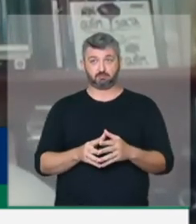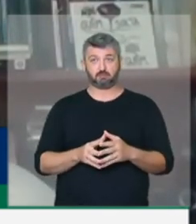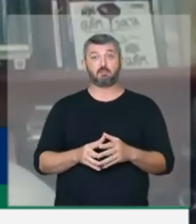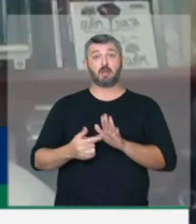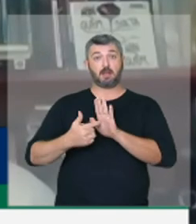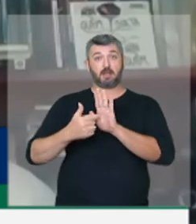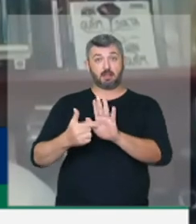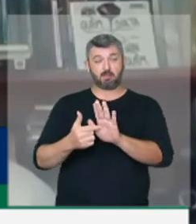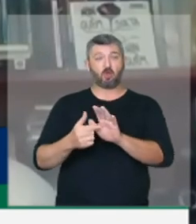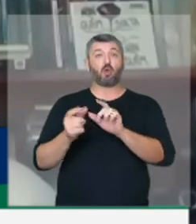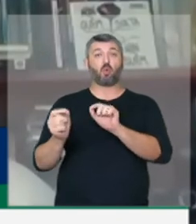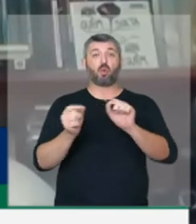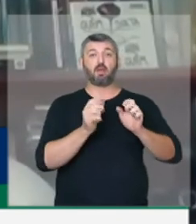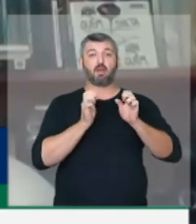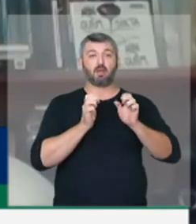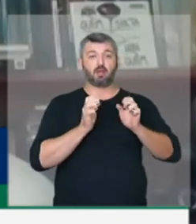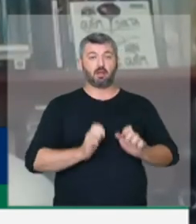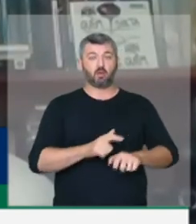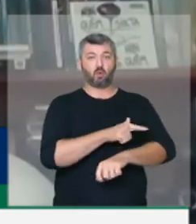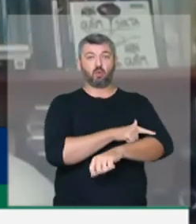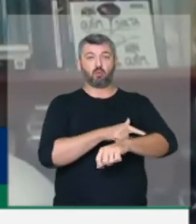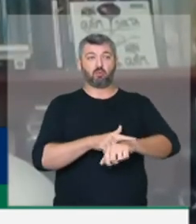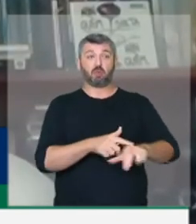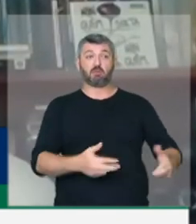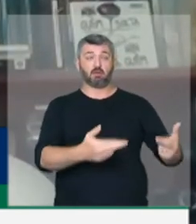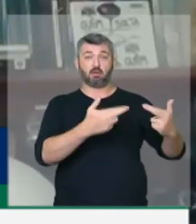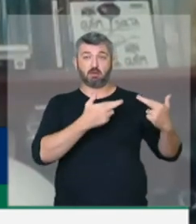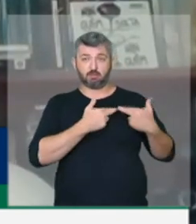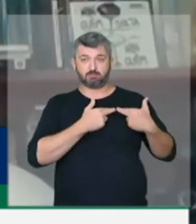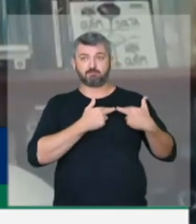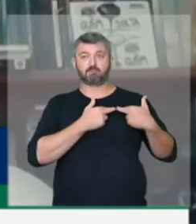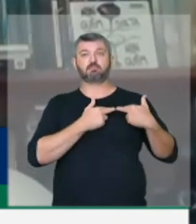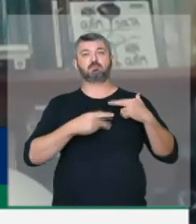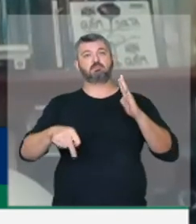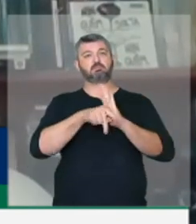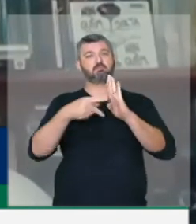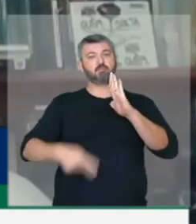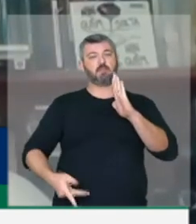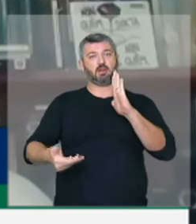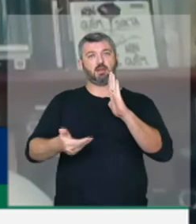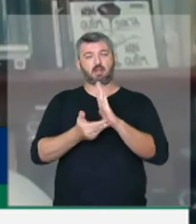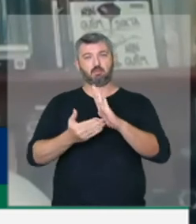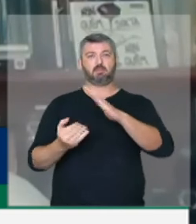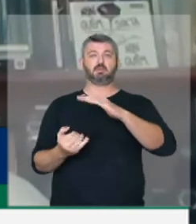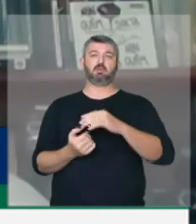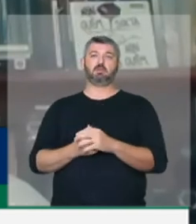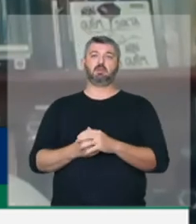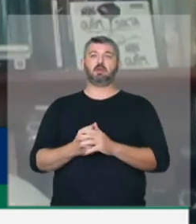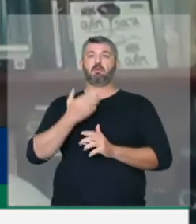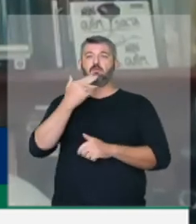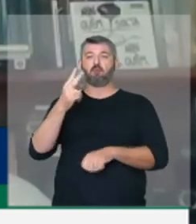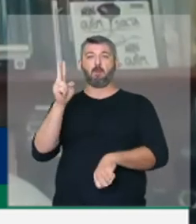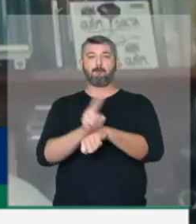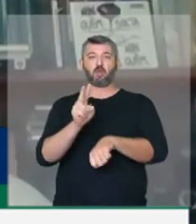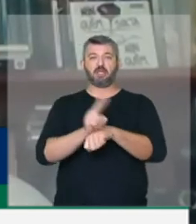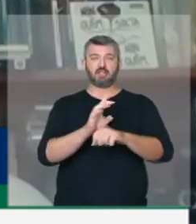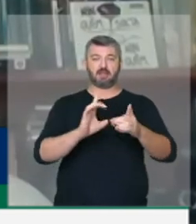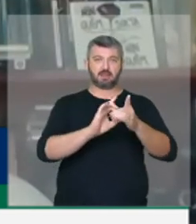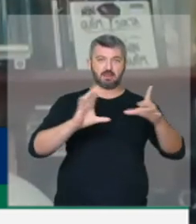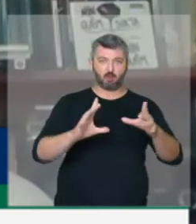o decoro e a responsabilidade institucional da Câmara dos Deputados com a proteção da